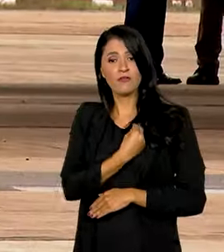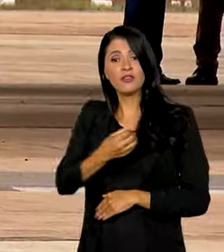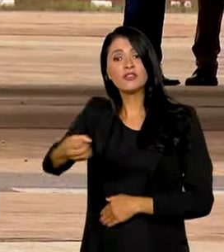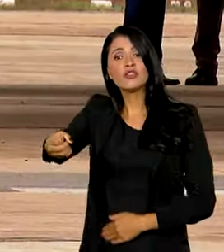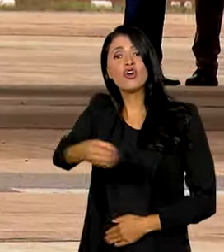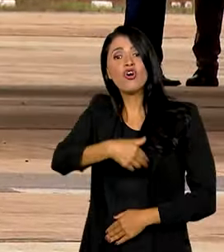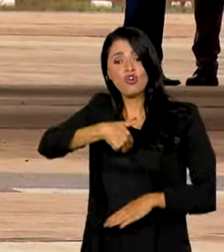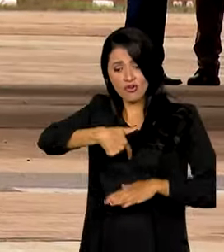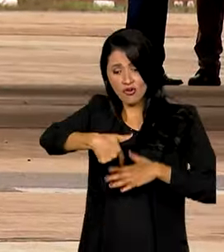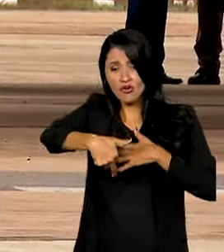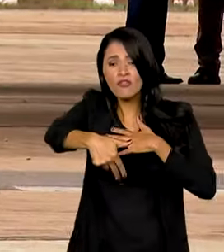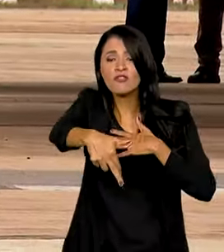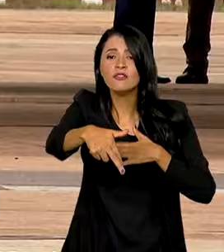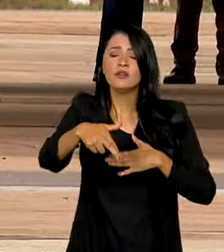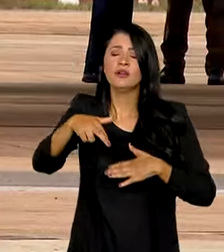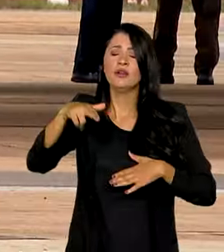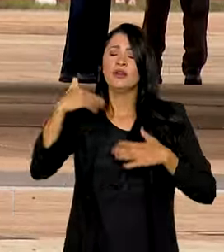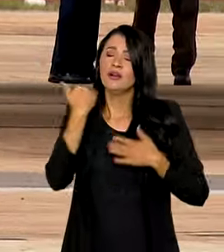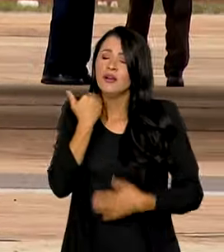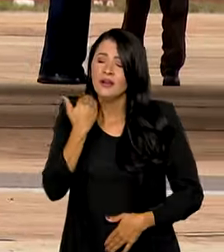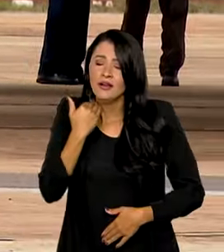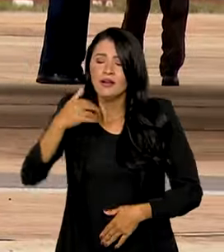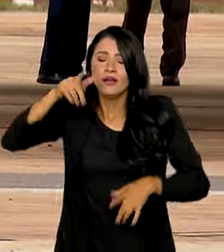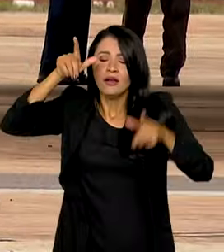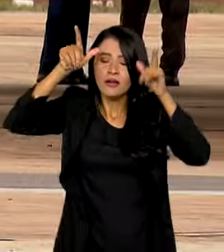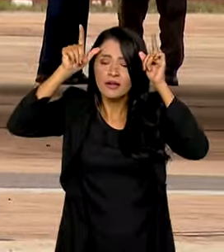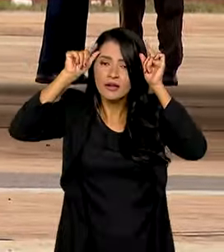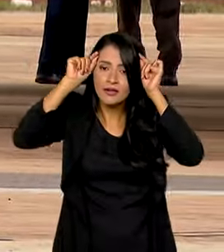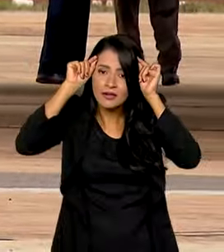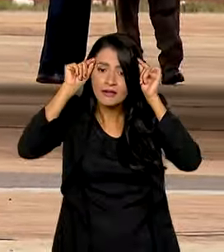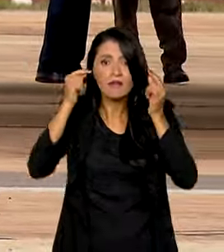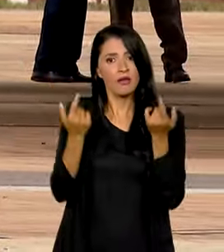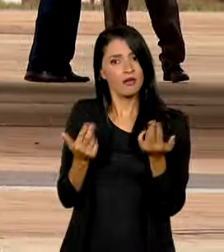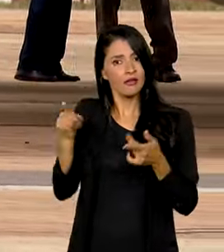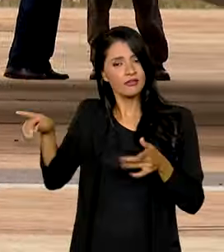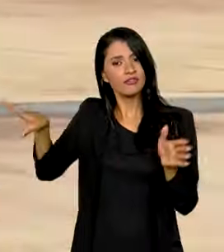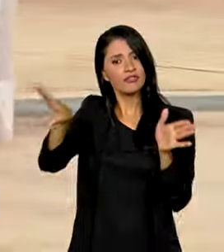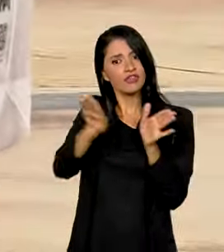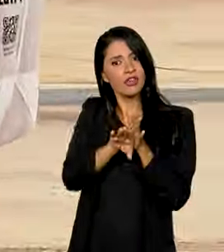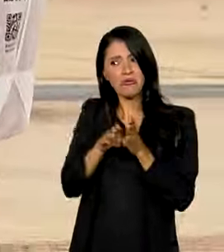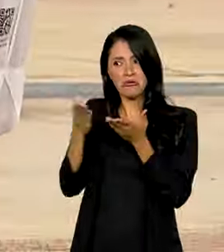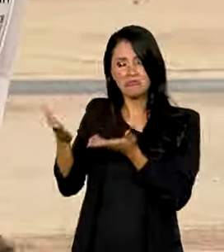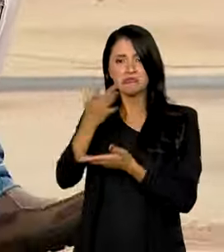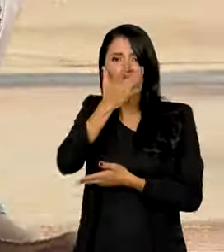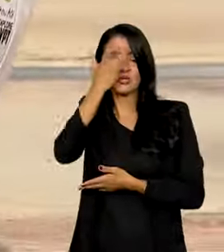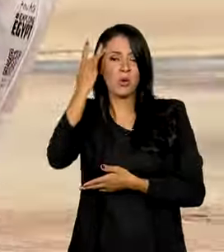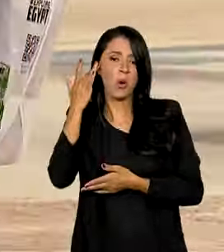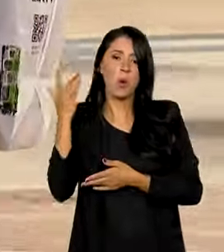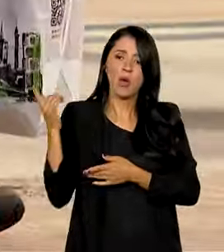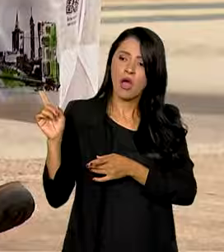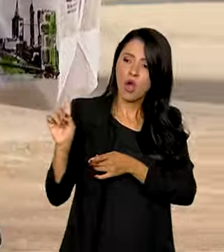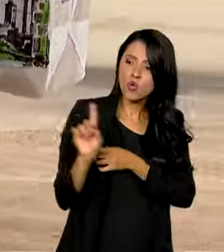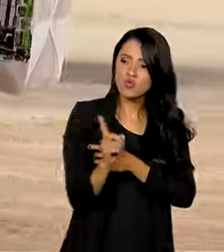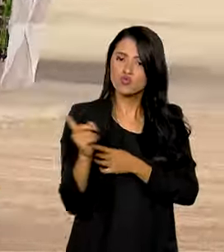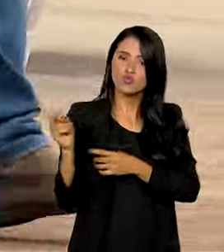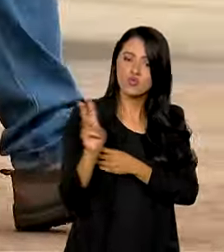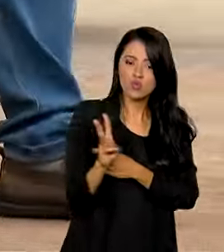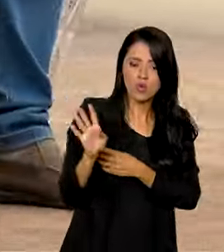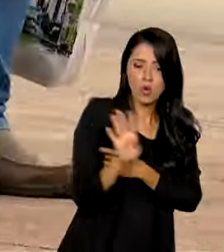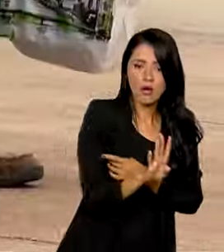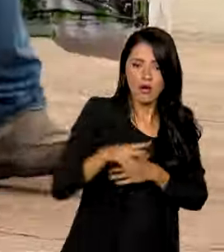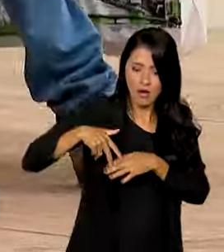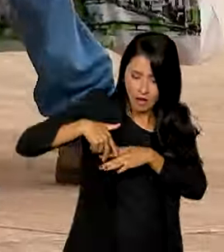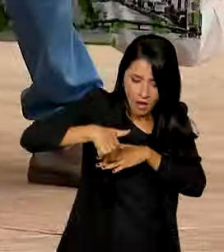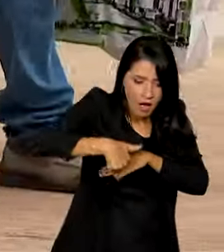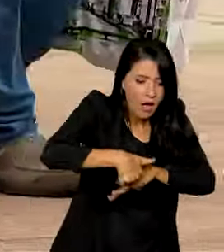cansados Mas aliviados foi assim que chegaram os repatriados um a um pisaram em solo brasileiro